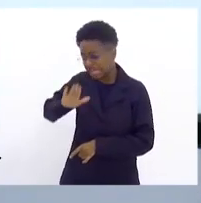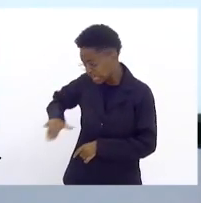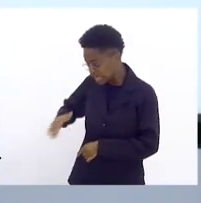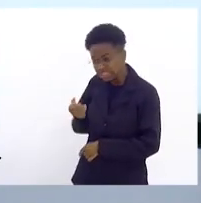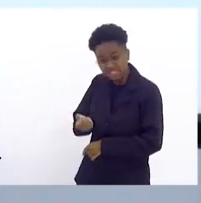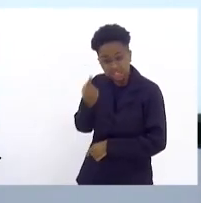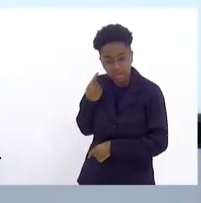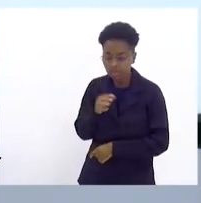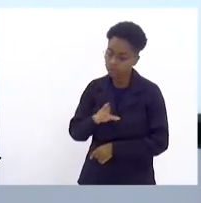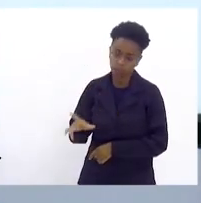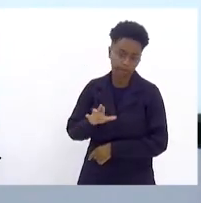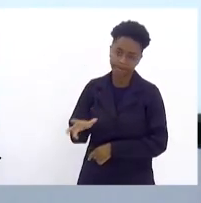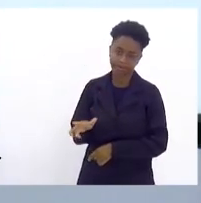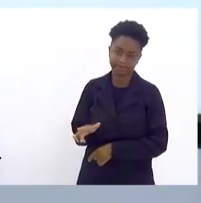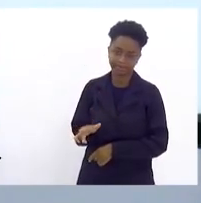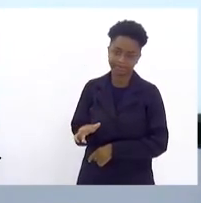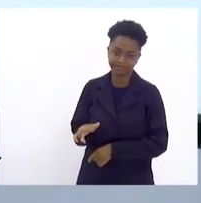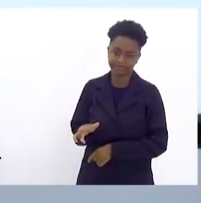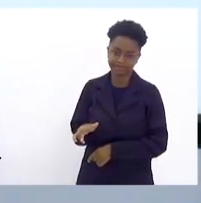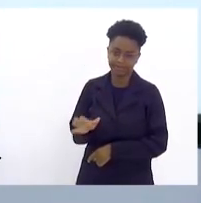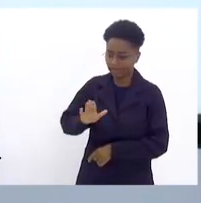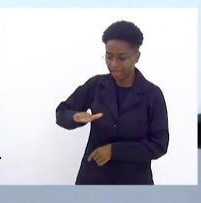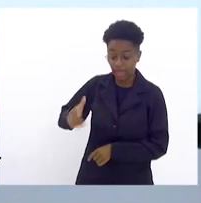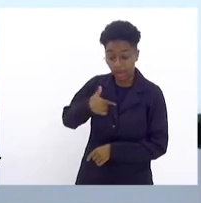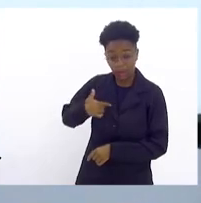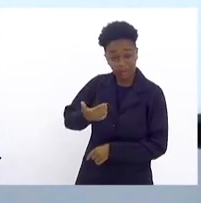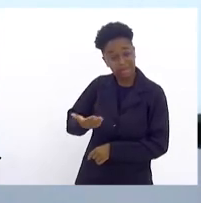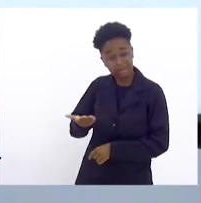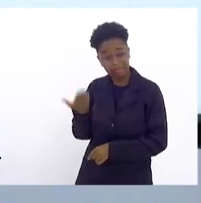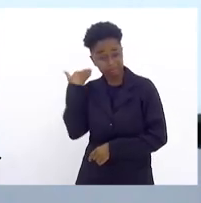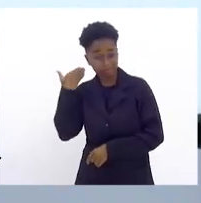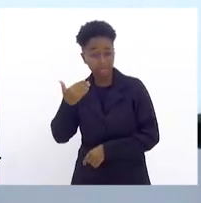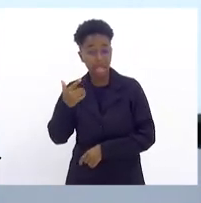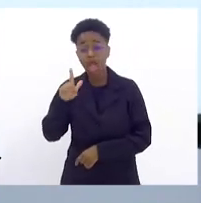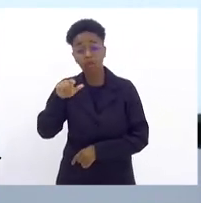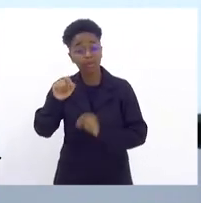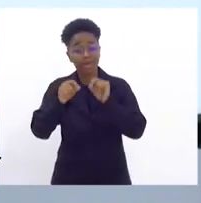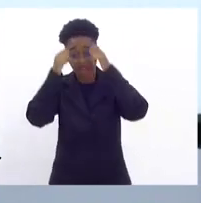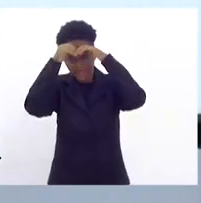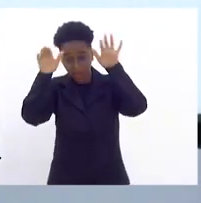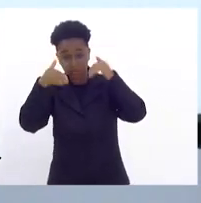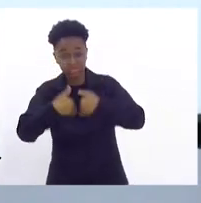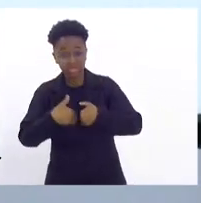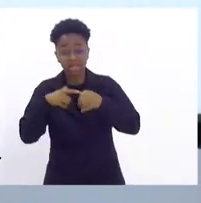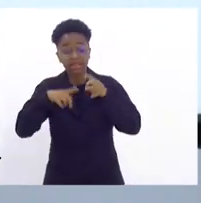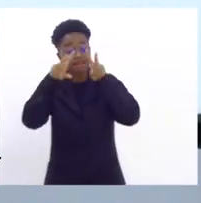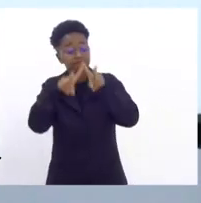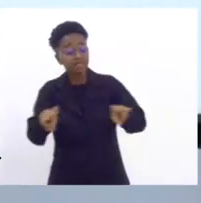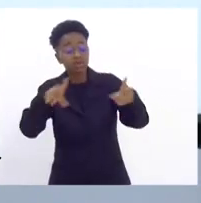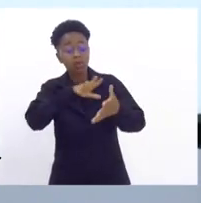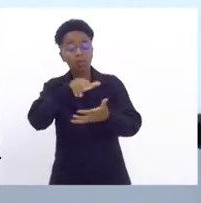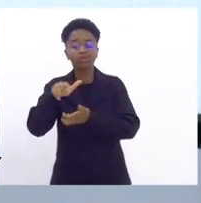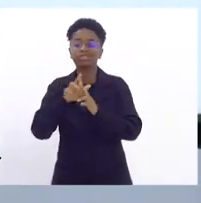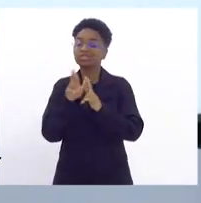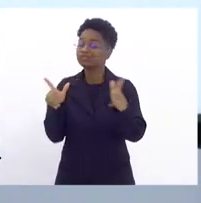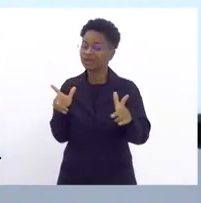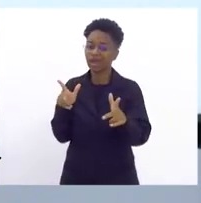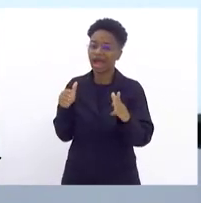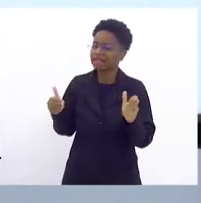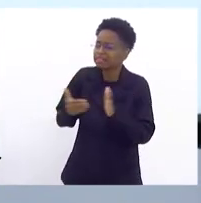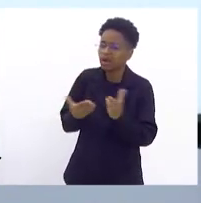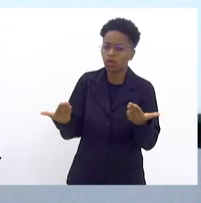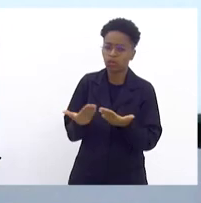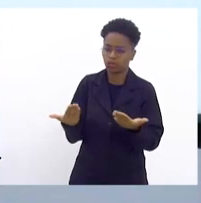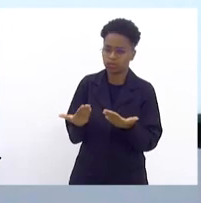esquisito não ele não era estranho ele era apenas autista ele tem uma visão diferente de mundo tenho até hoje